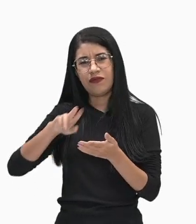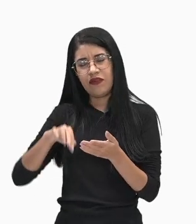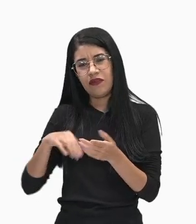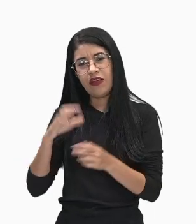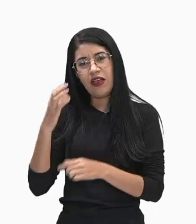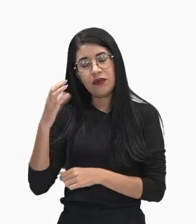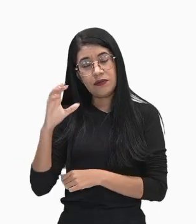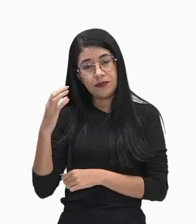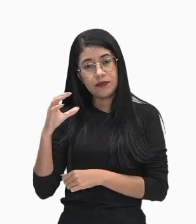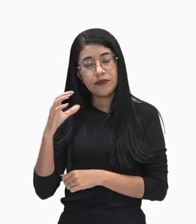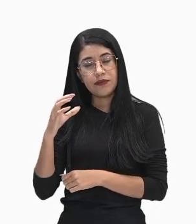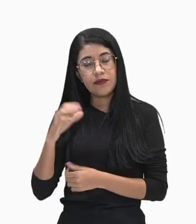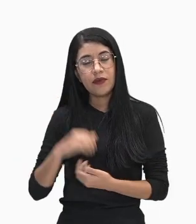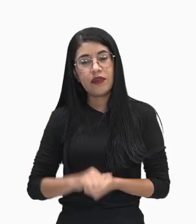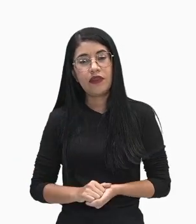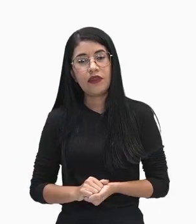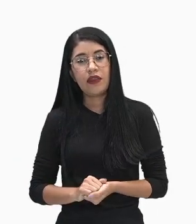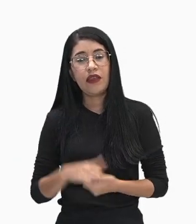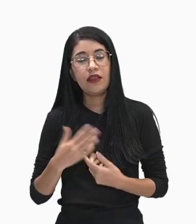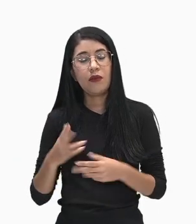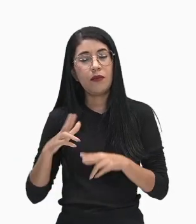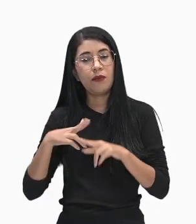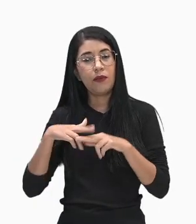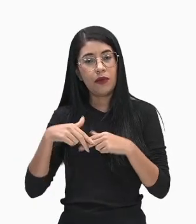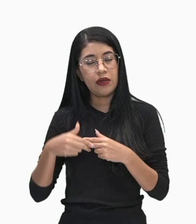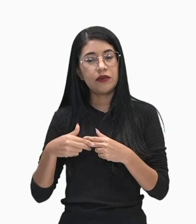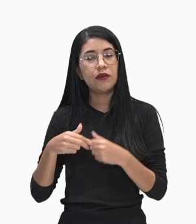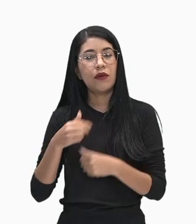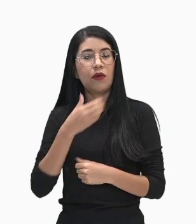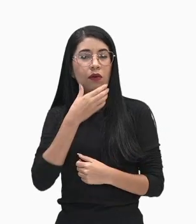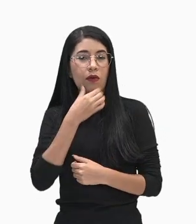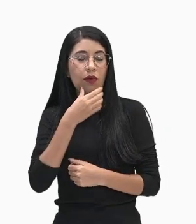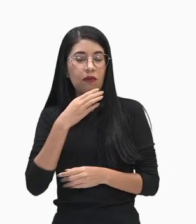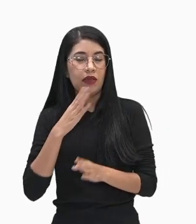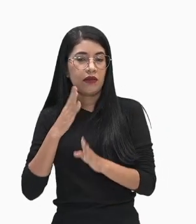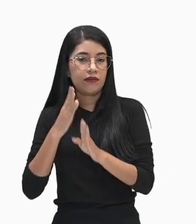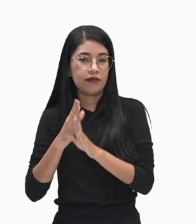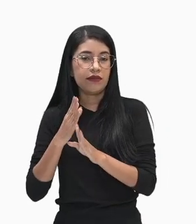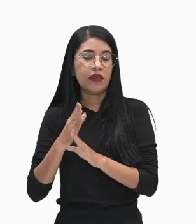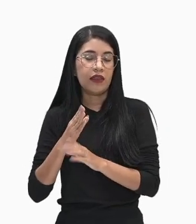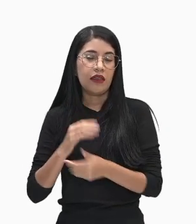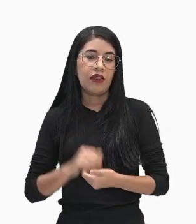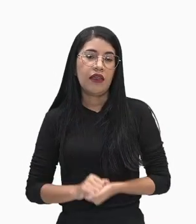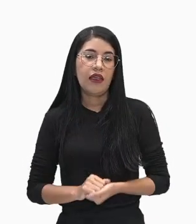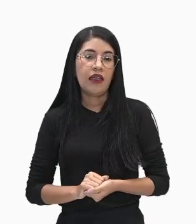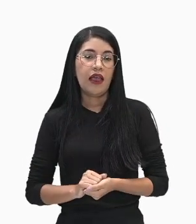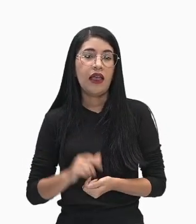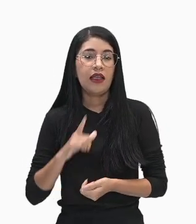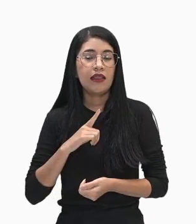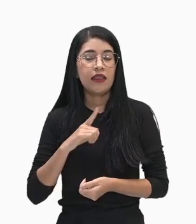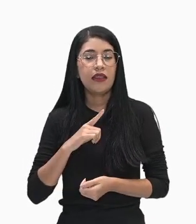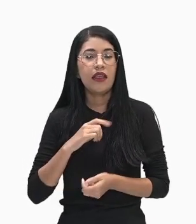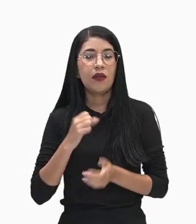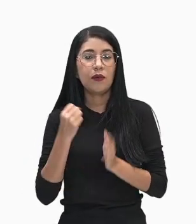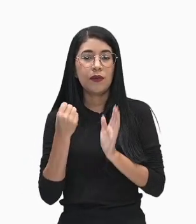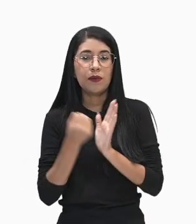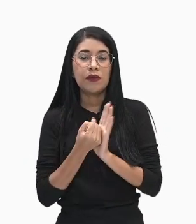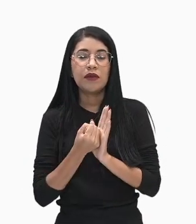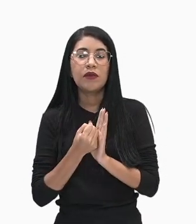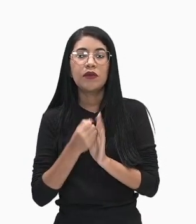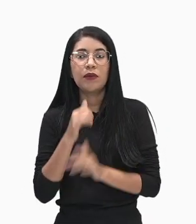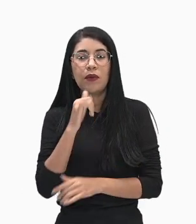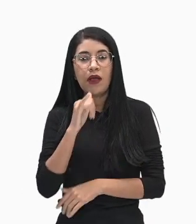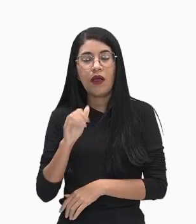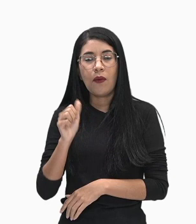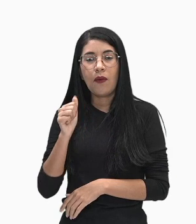importantes na história. Então, em homenagem a André Marie Ampère, nós temos o símbolo da corrente elétrica, o